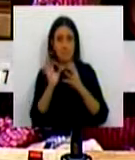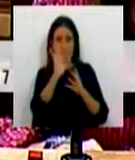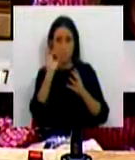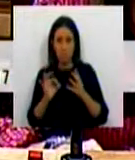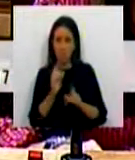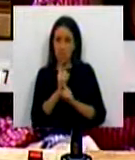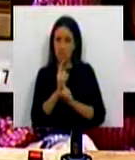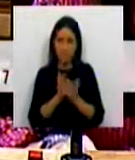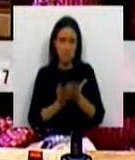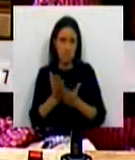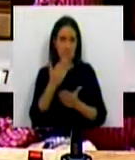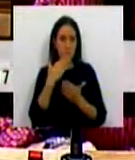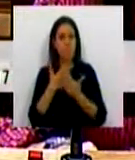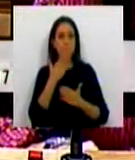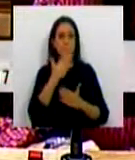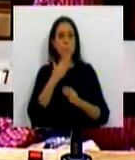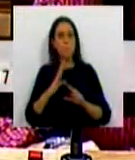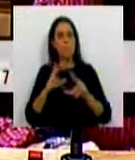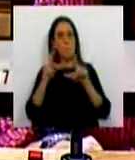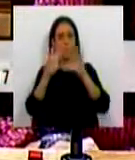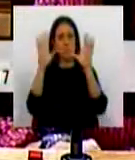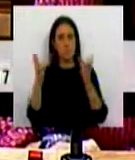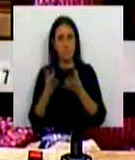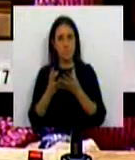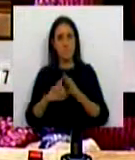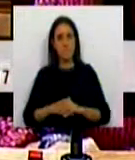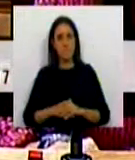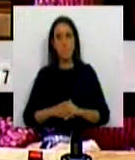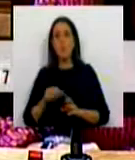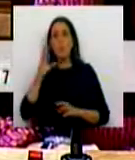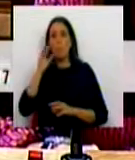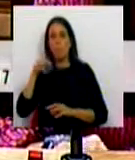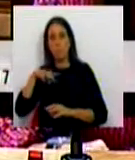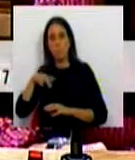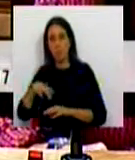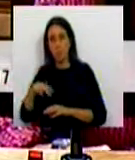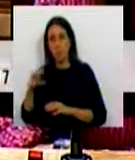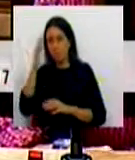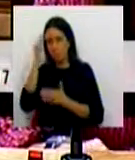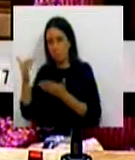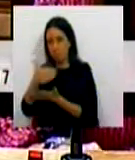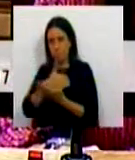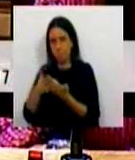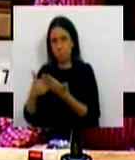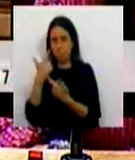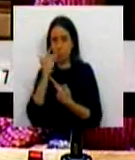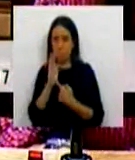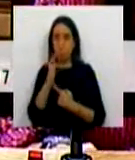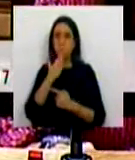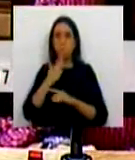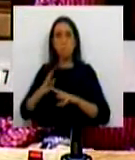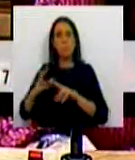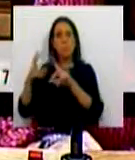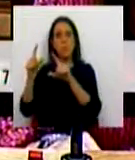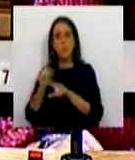sentido, uma melhoria generalizada. O indicador coincidente do Banco de Portugal apresenta uma melhoria ao longo de todo